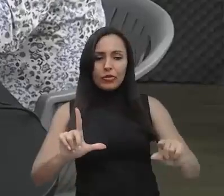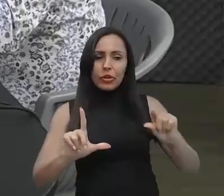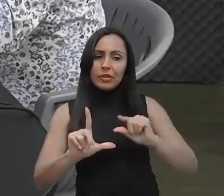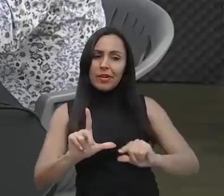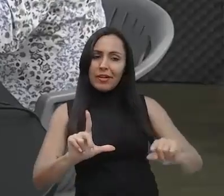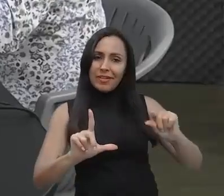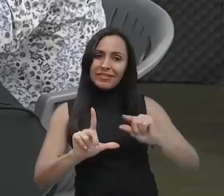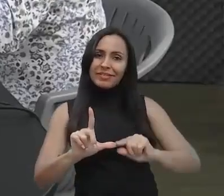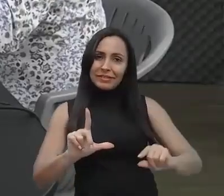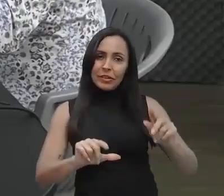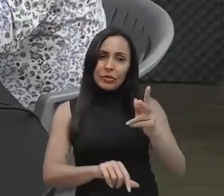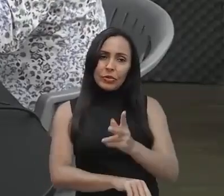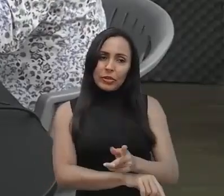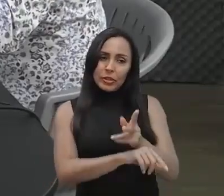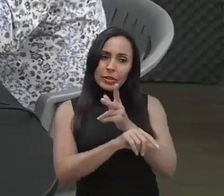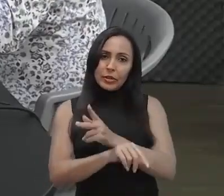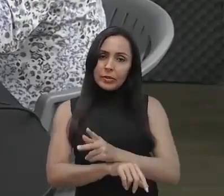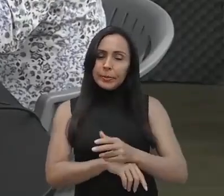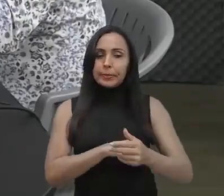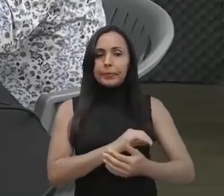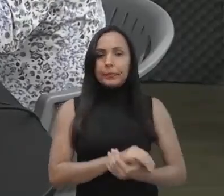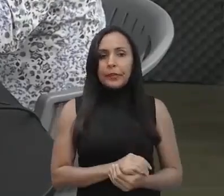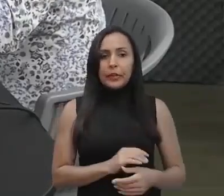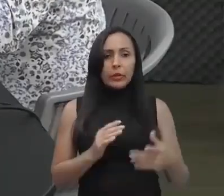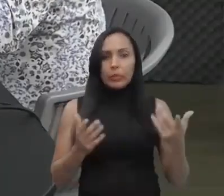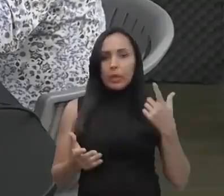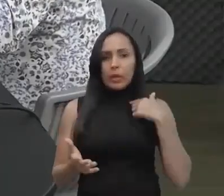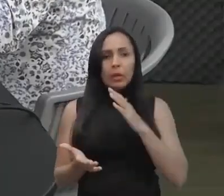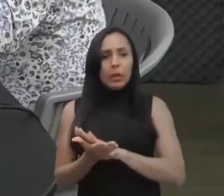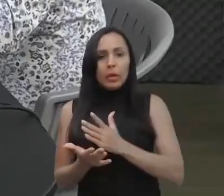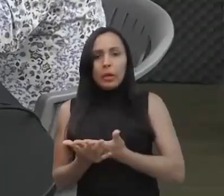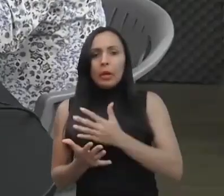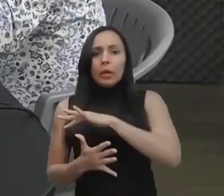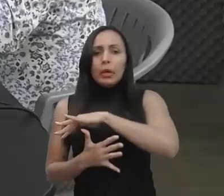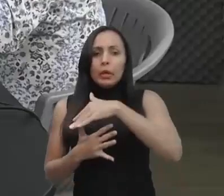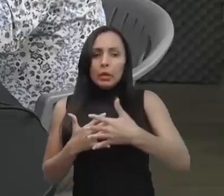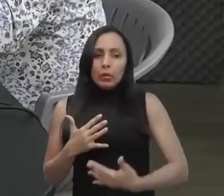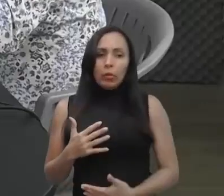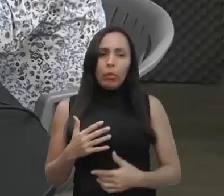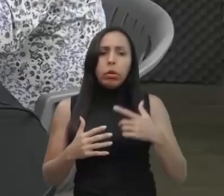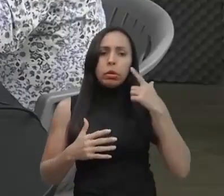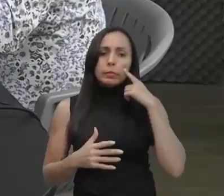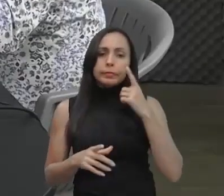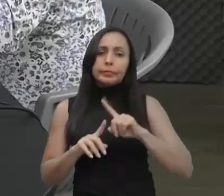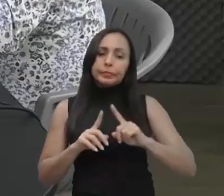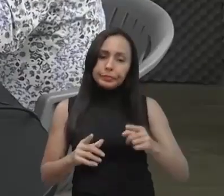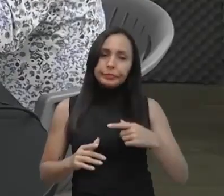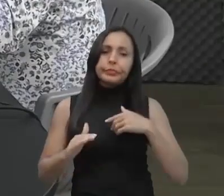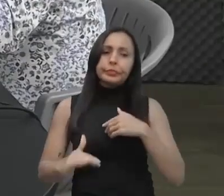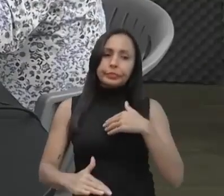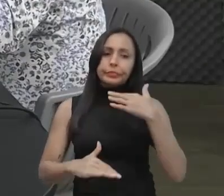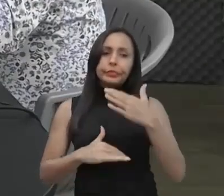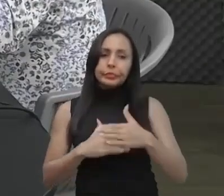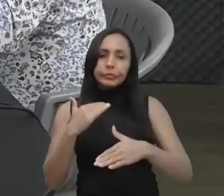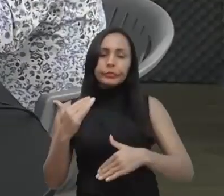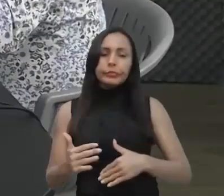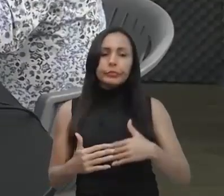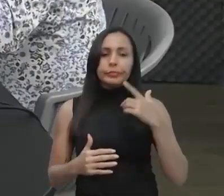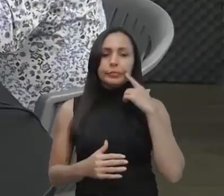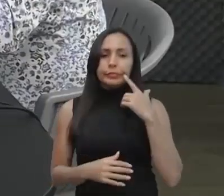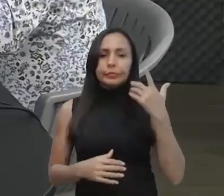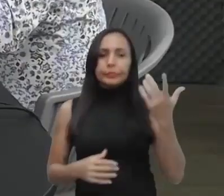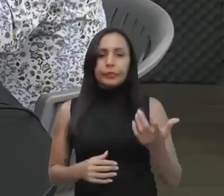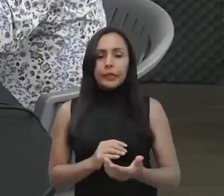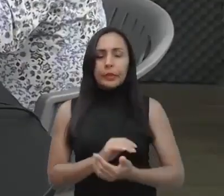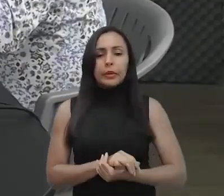o um intérprete de libras mas a gente tá pleiteando isso daí pra gente fazer os re da gente com intérprete